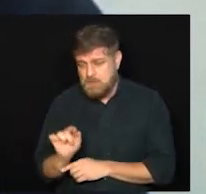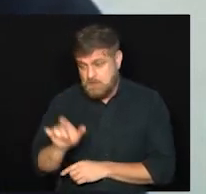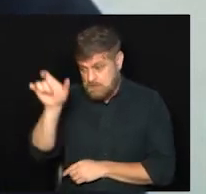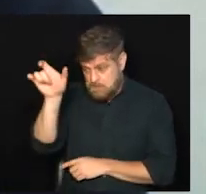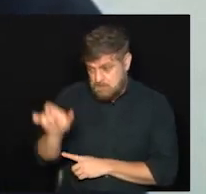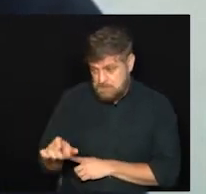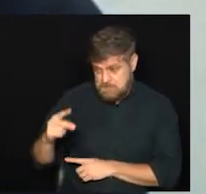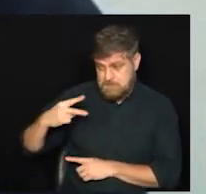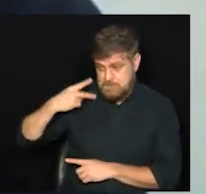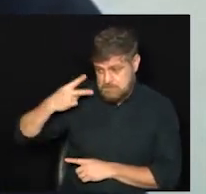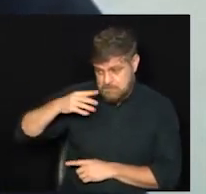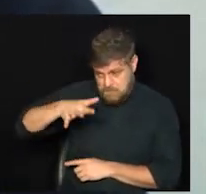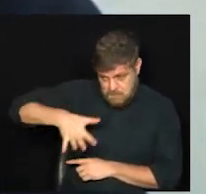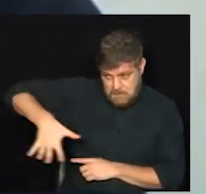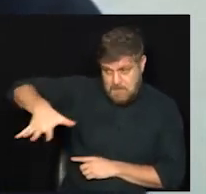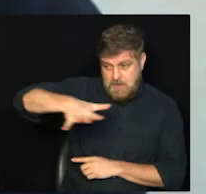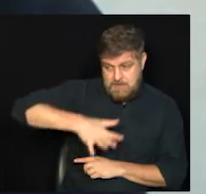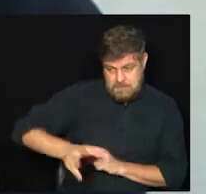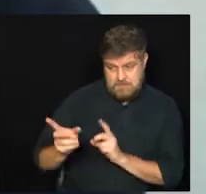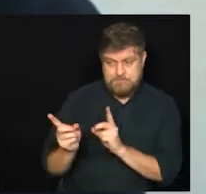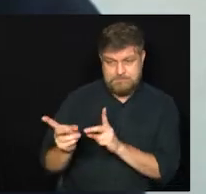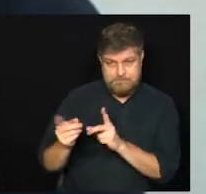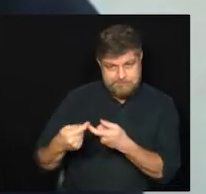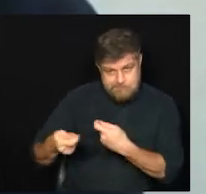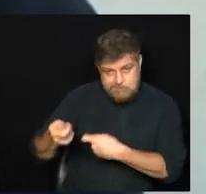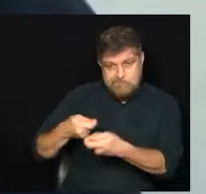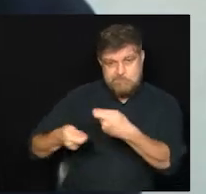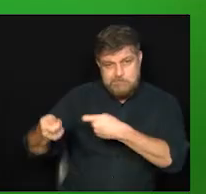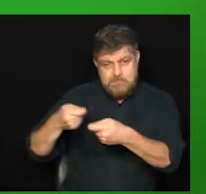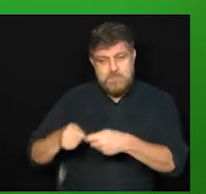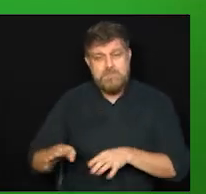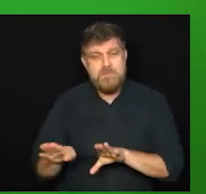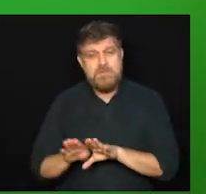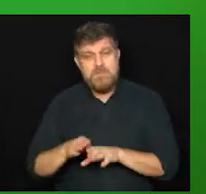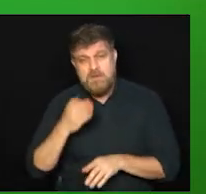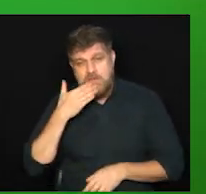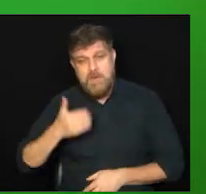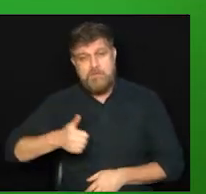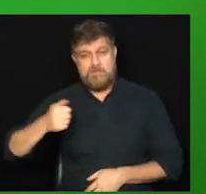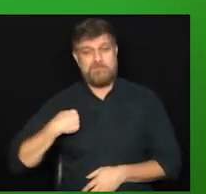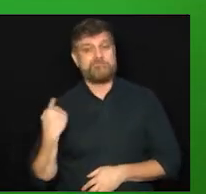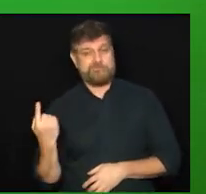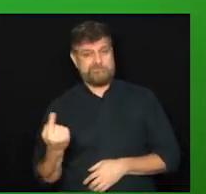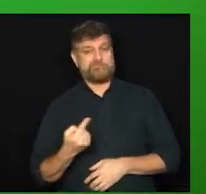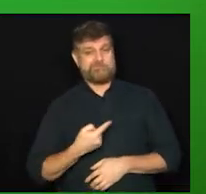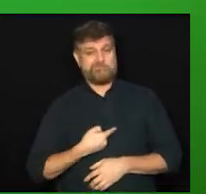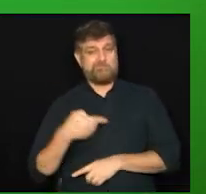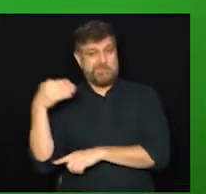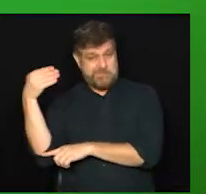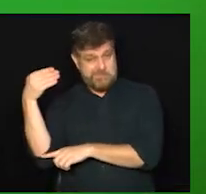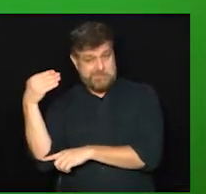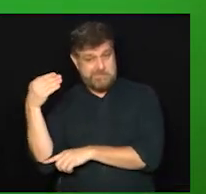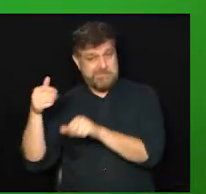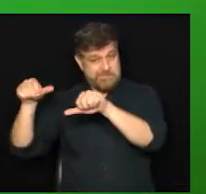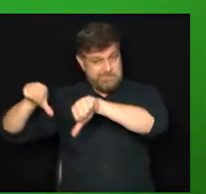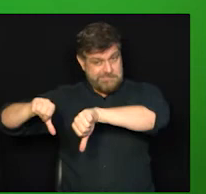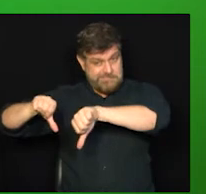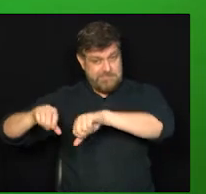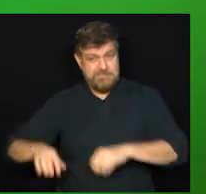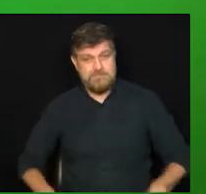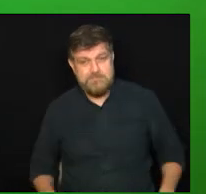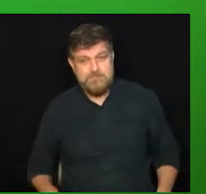é da área do comércio também, está melhor do que nós na questão de hotelaria.